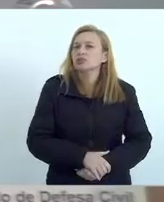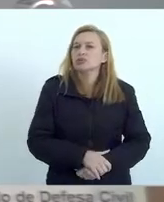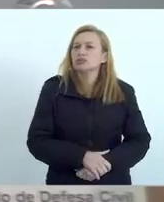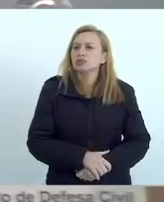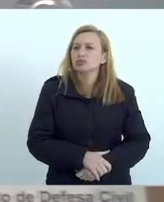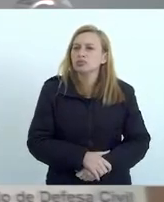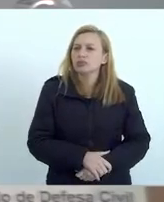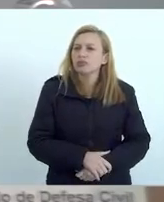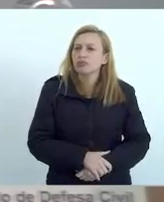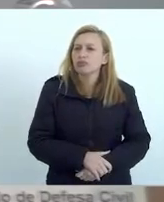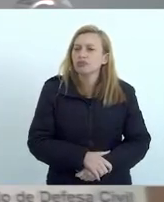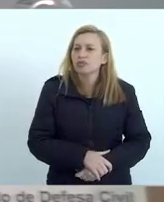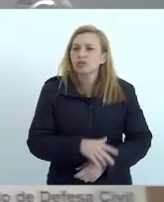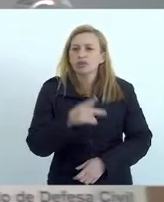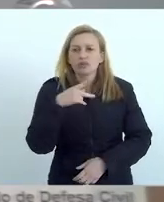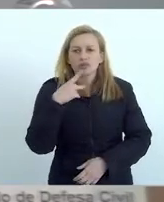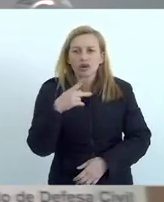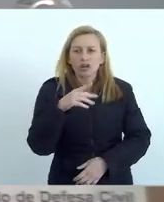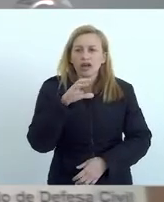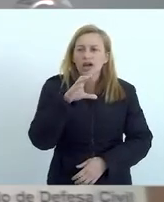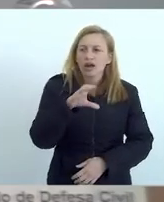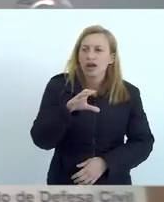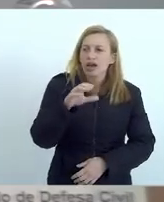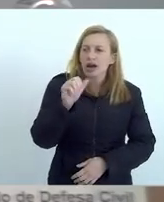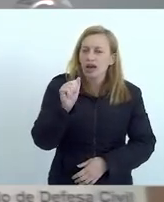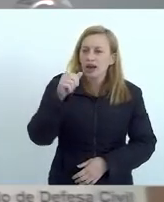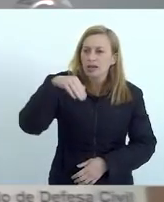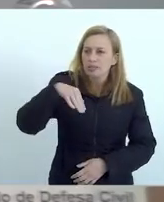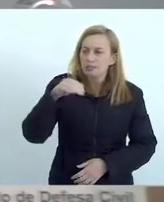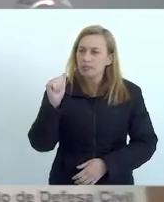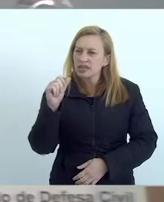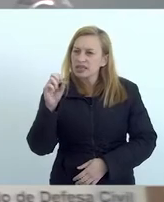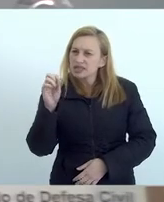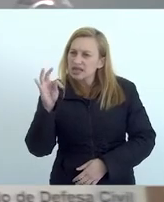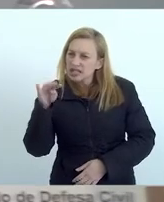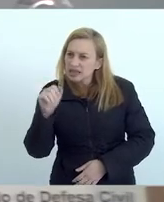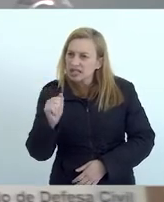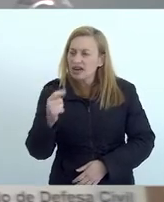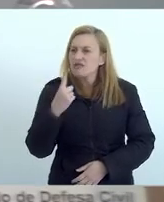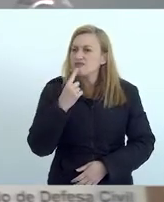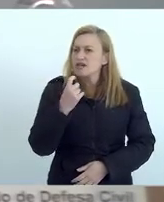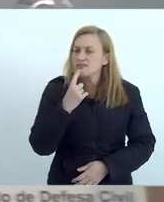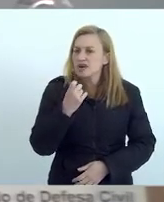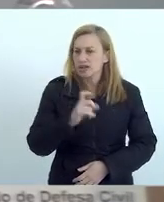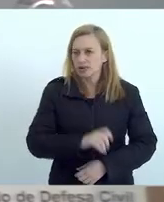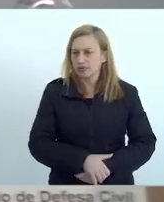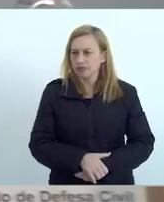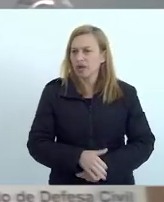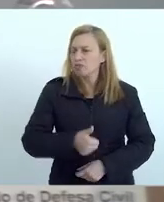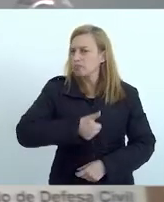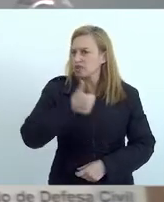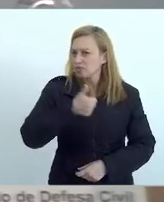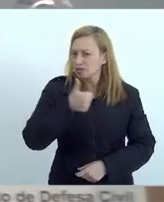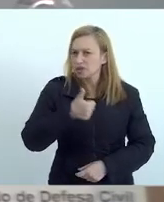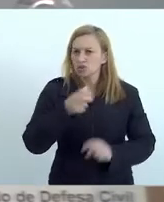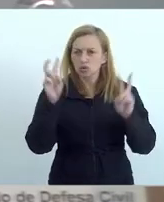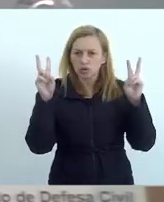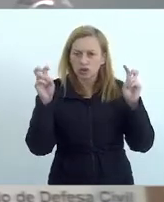que se intitulam como camisetas vermelhas a primeira situação